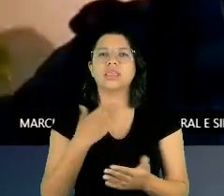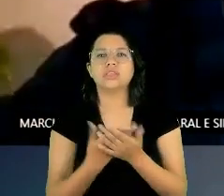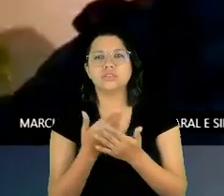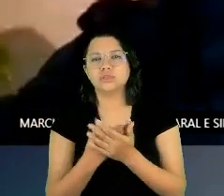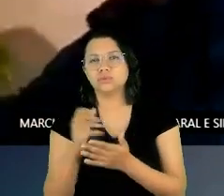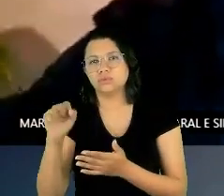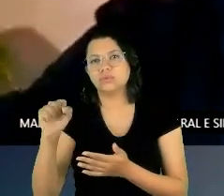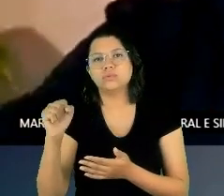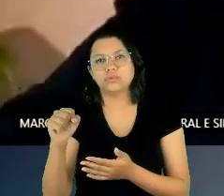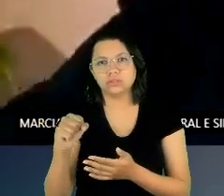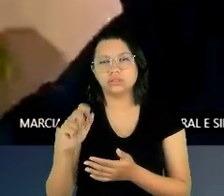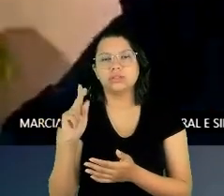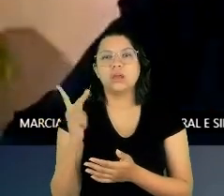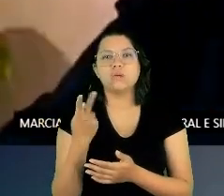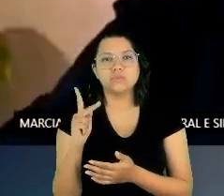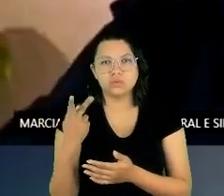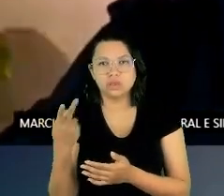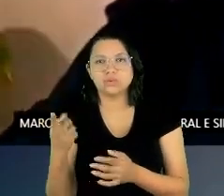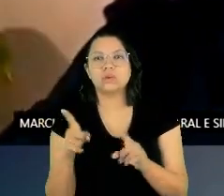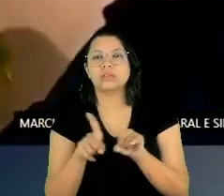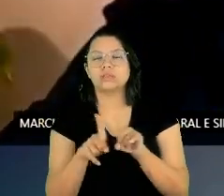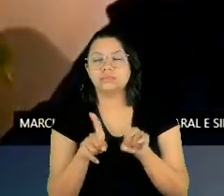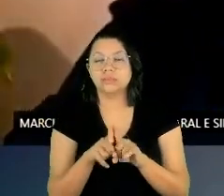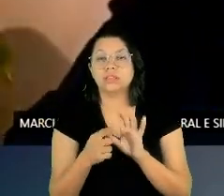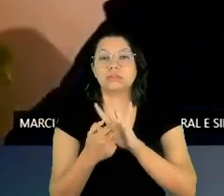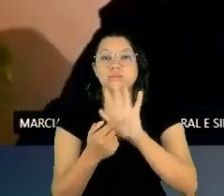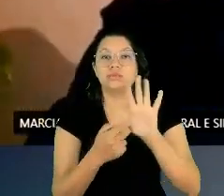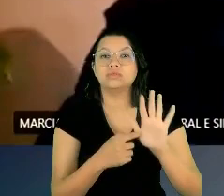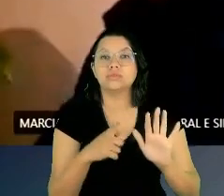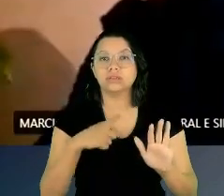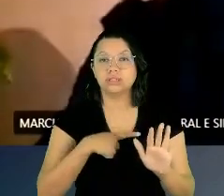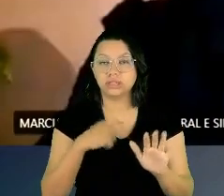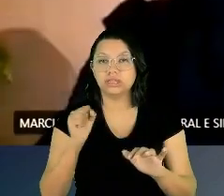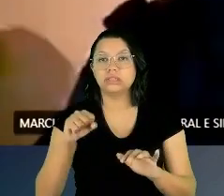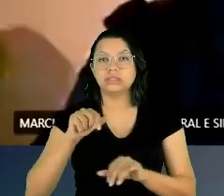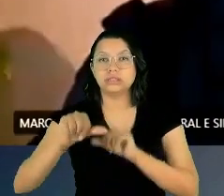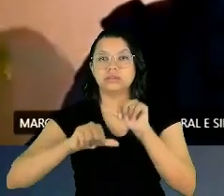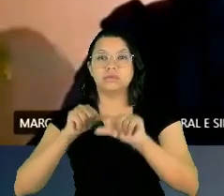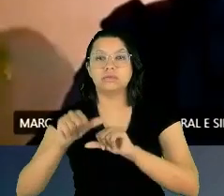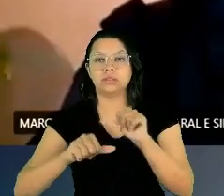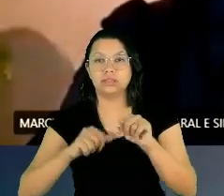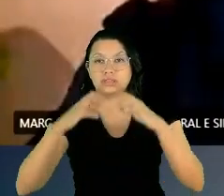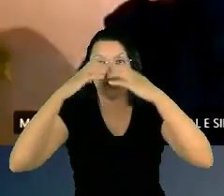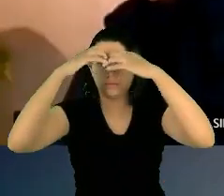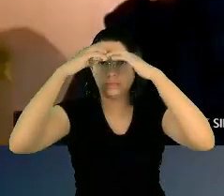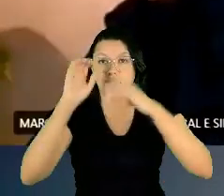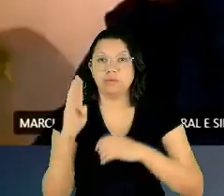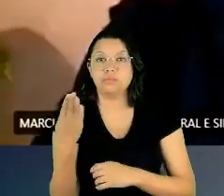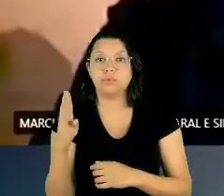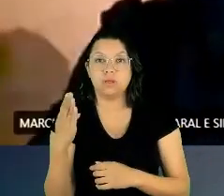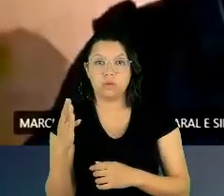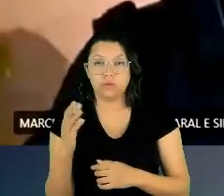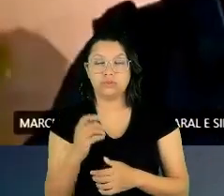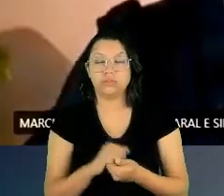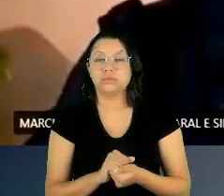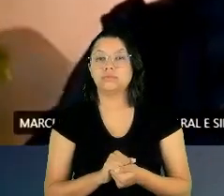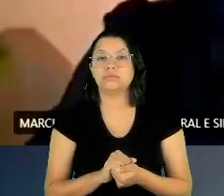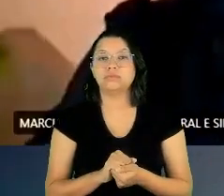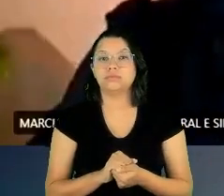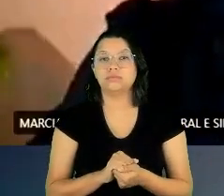Sim, tem estudo, sim, de transgêneros, homossexuais, e mostrando que tem, sim, uma alteração